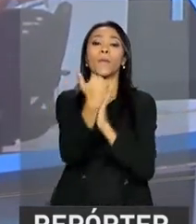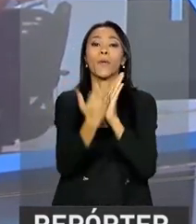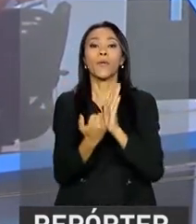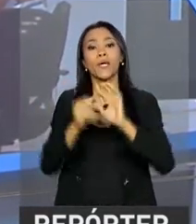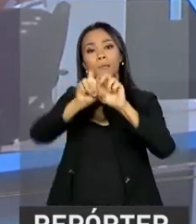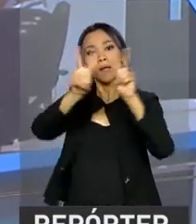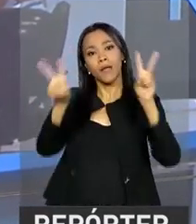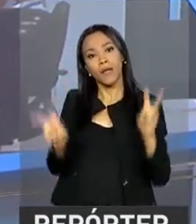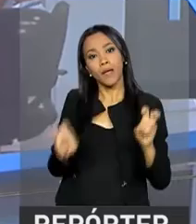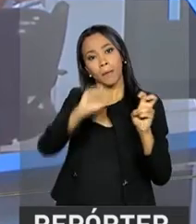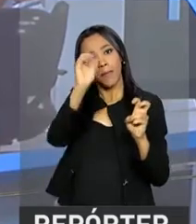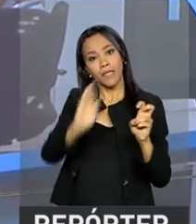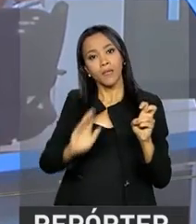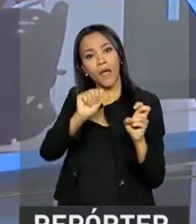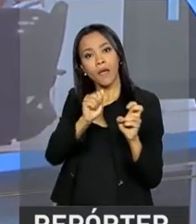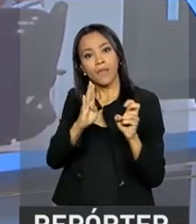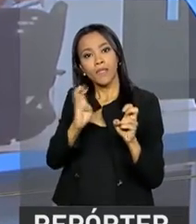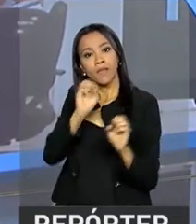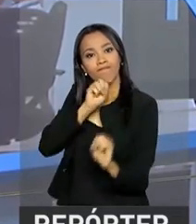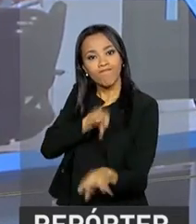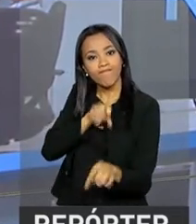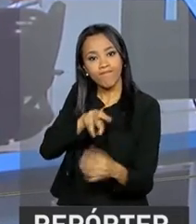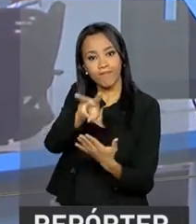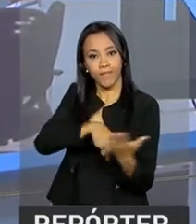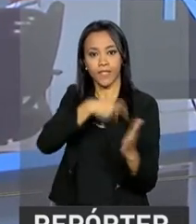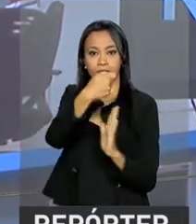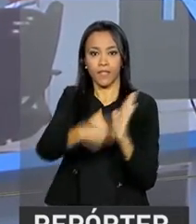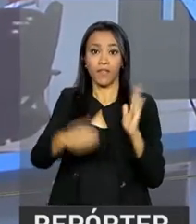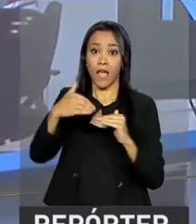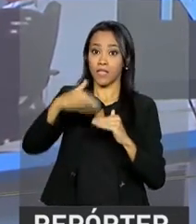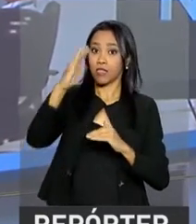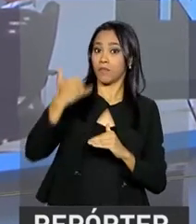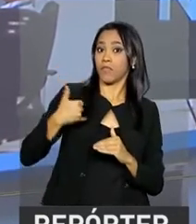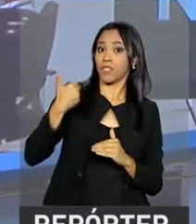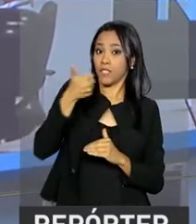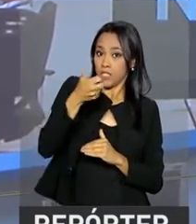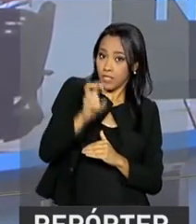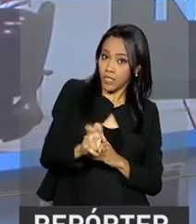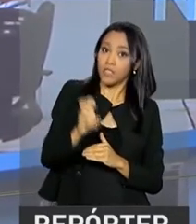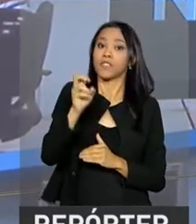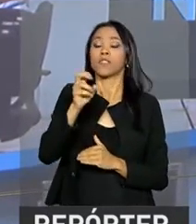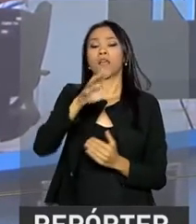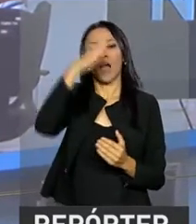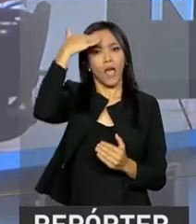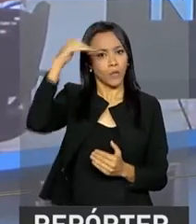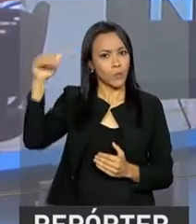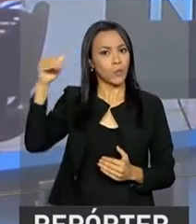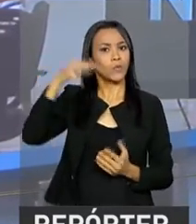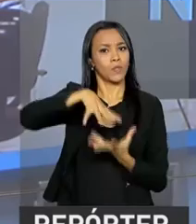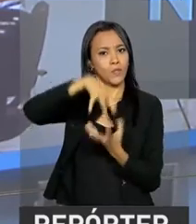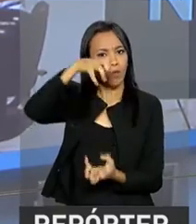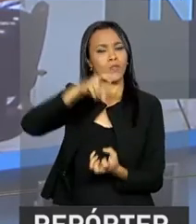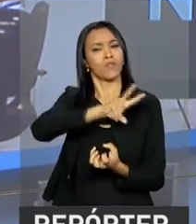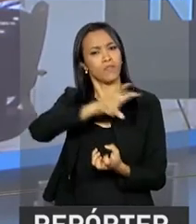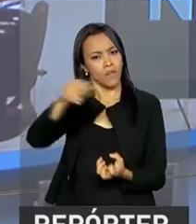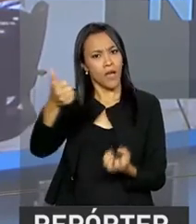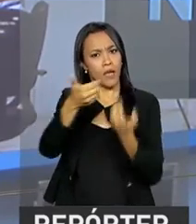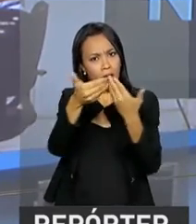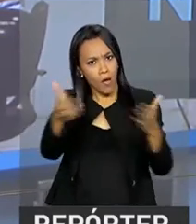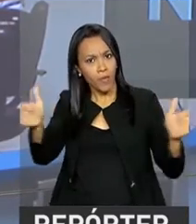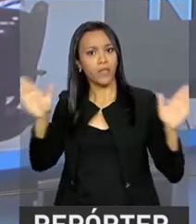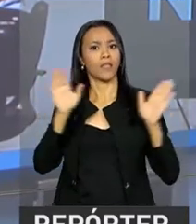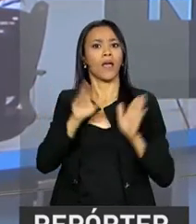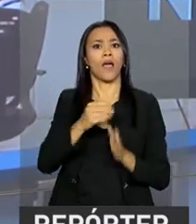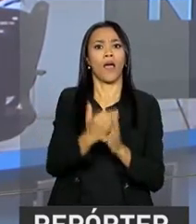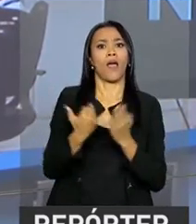alfabetização de jovens acima de 15 anos adultos e idosos será ampliado este ano as vagas